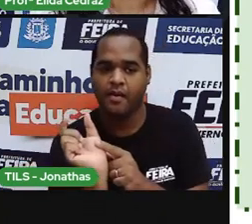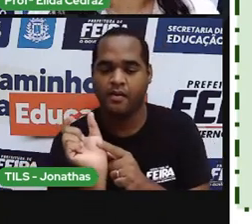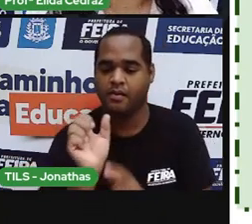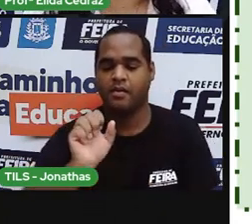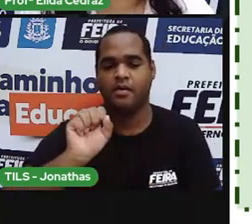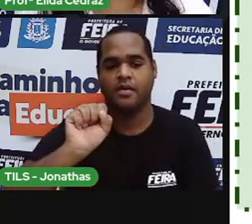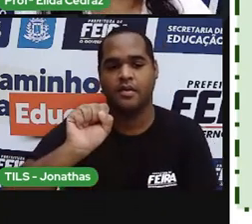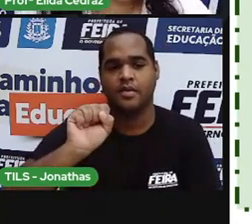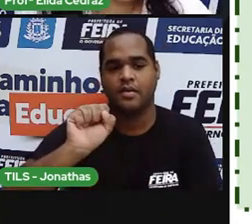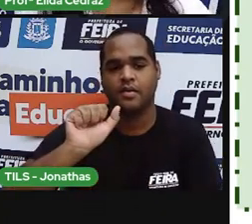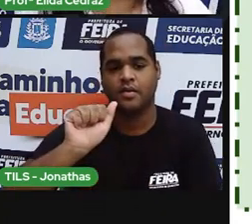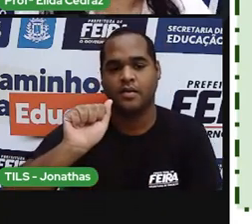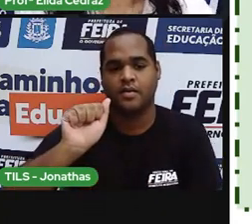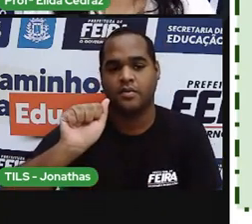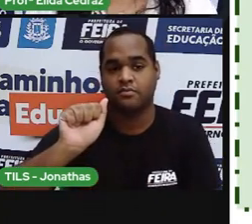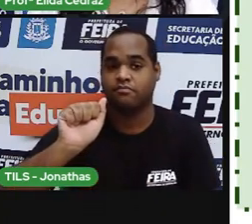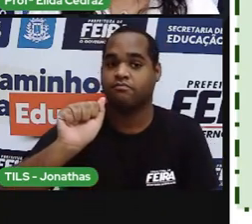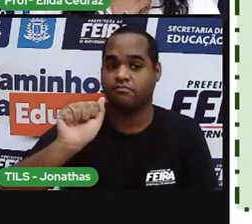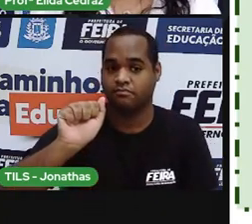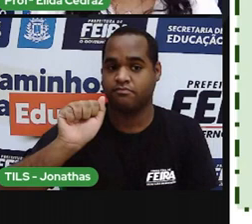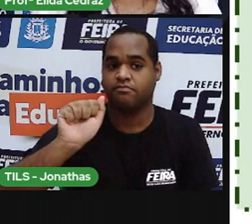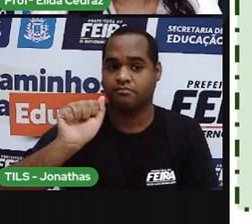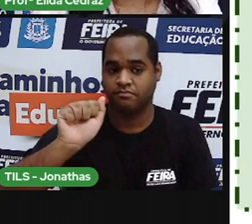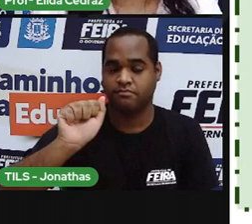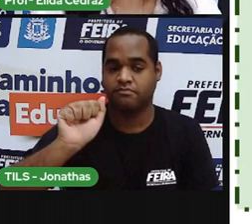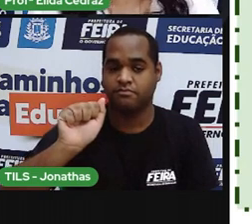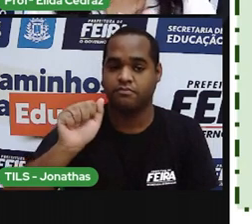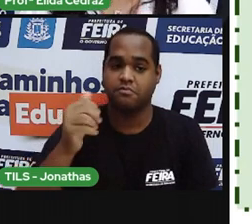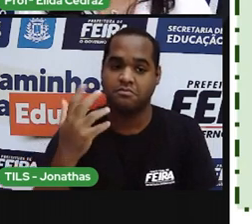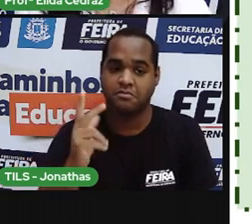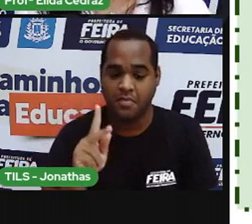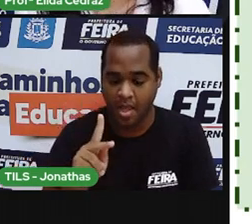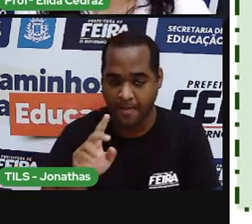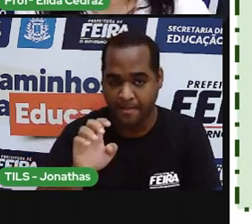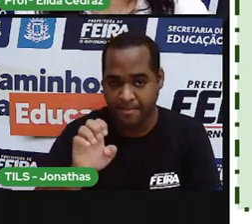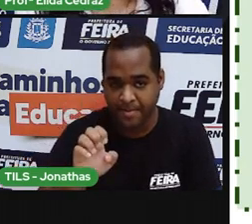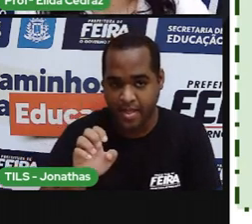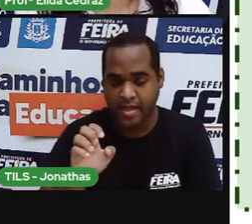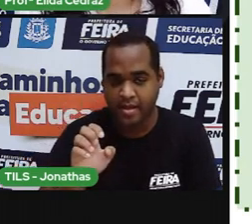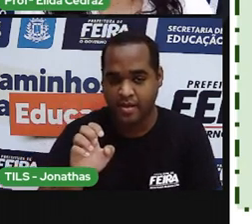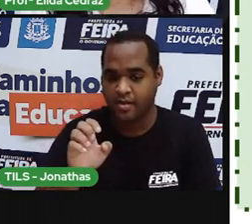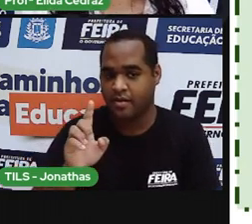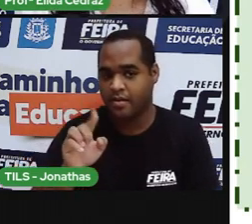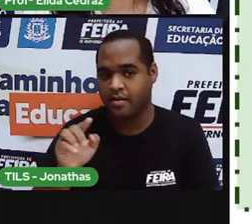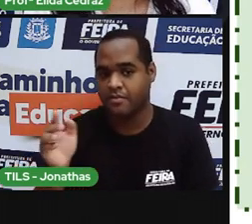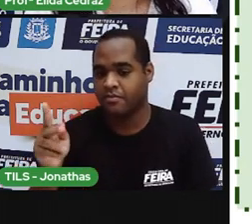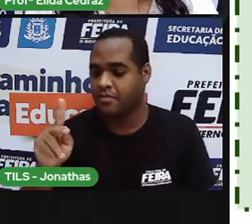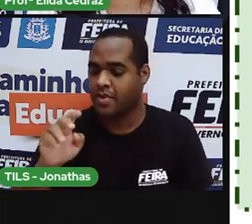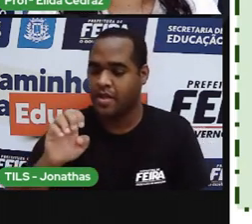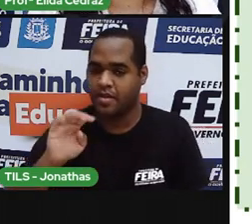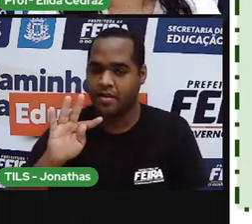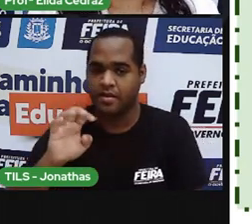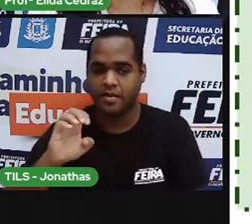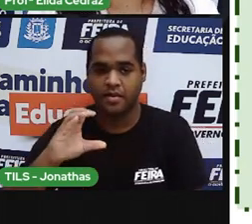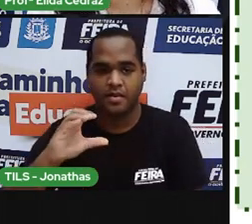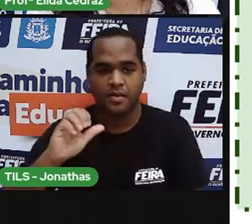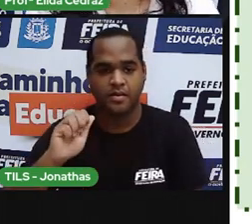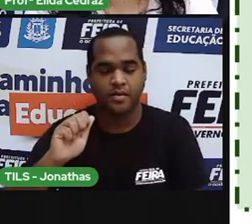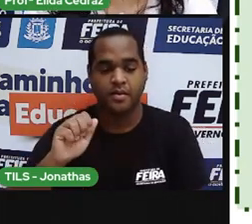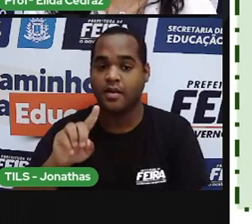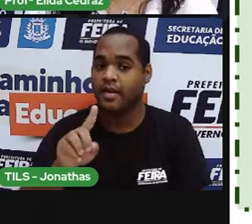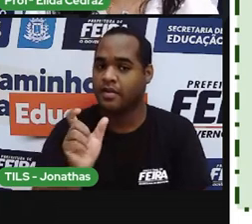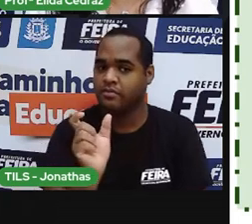inicial, sa. Pé e peteca também tem a